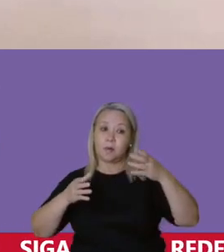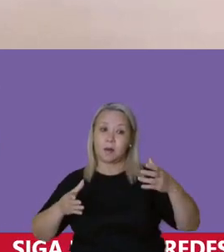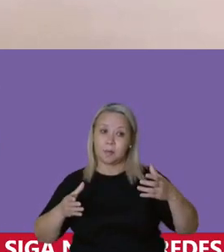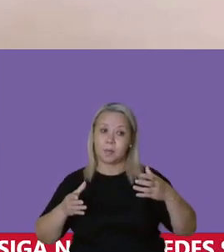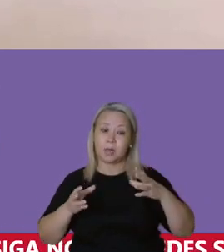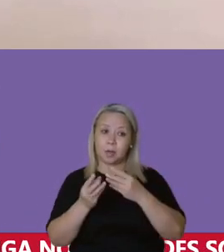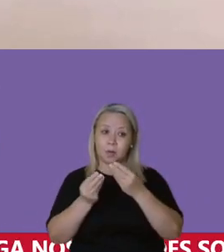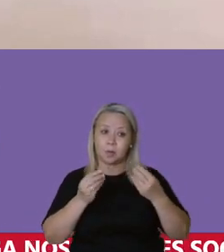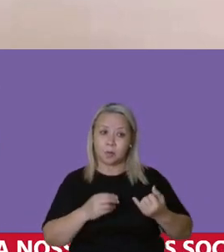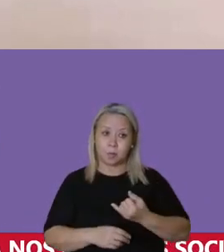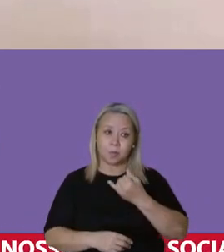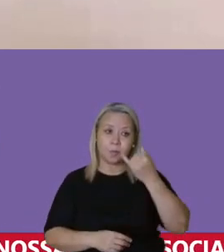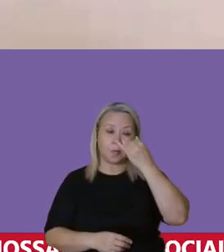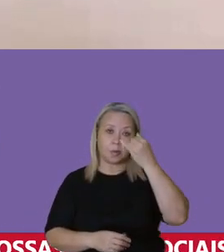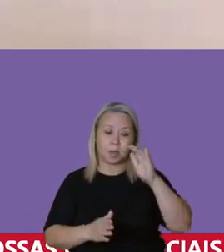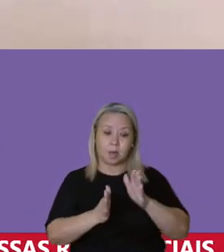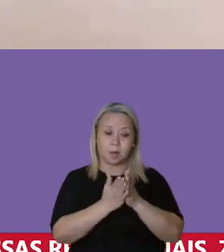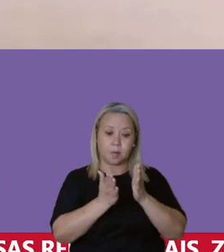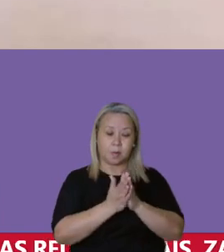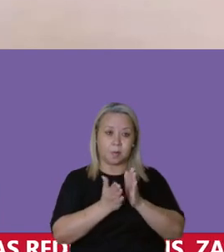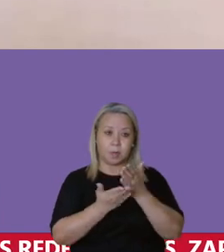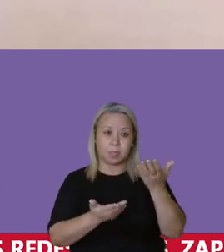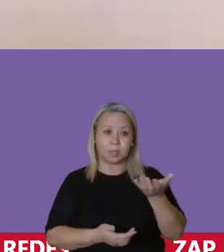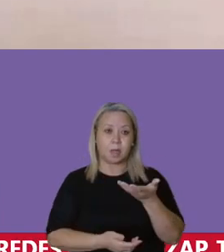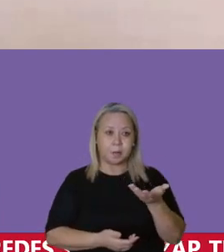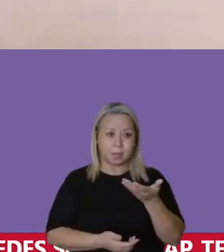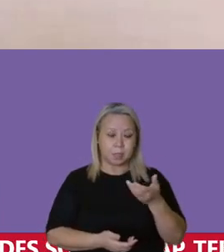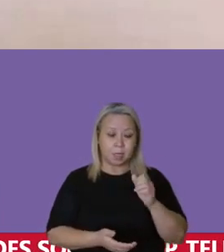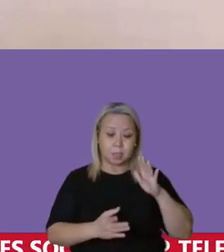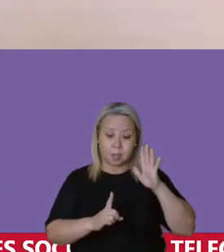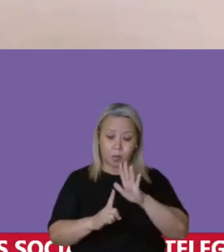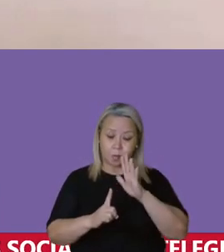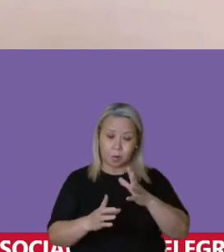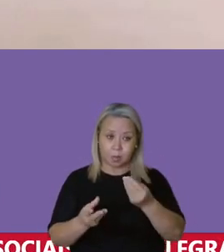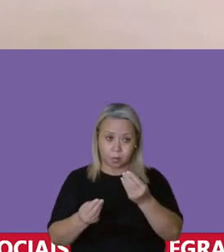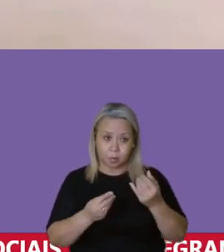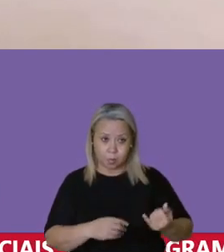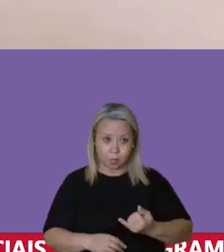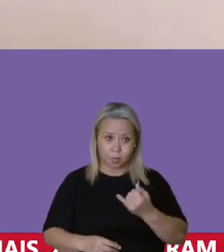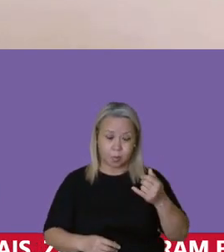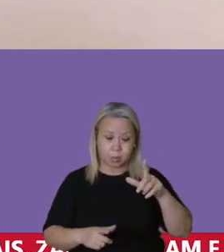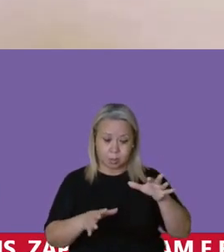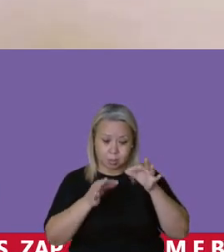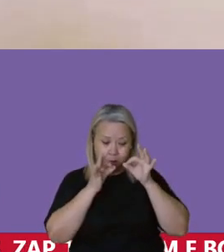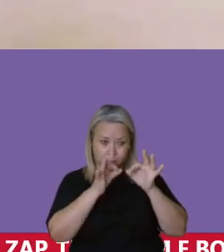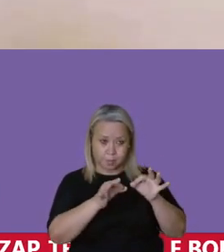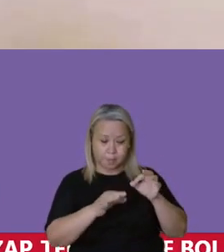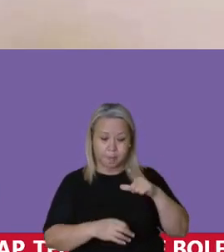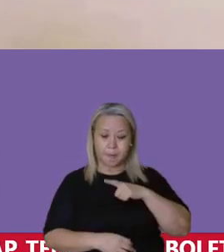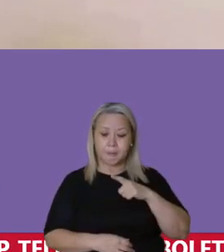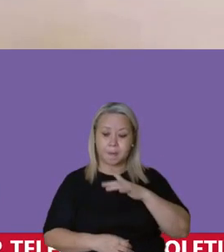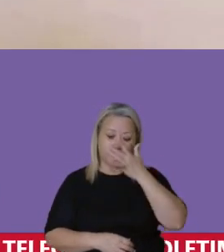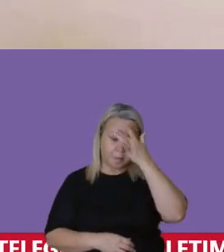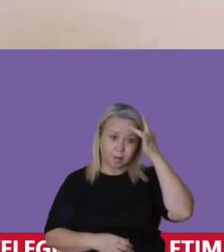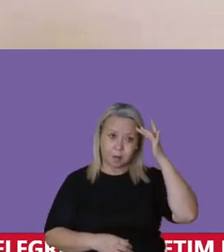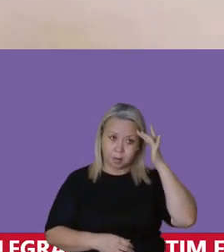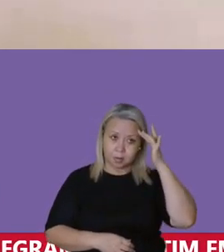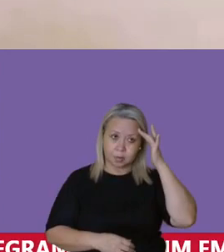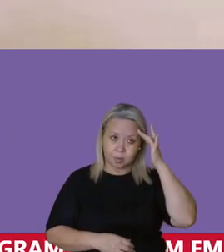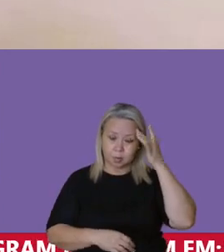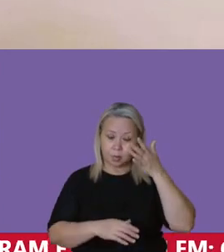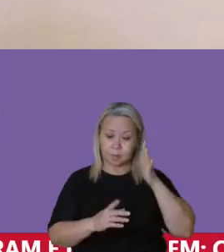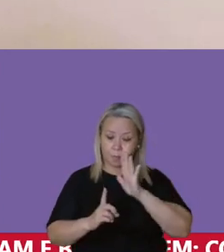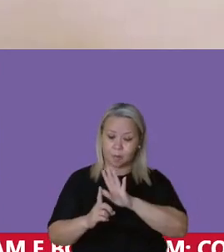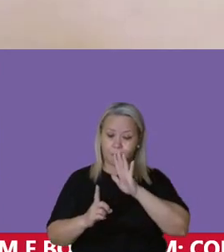significativamente a pobreza e a miséria. Esse é um impacto muito importante de se observar. E dentre essas pessoas que vão ser impactadas, principalmente